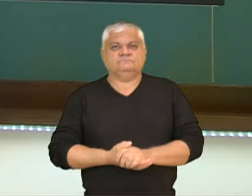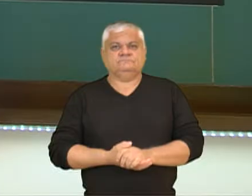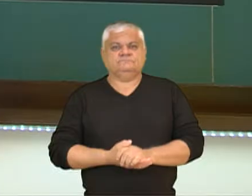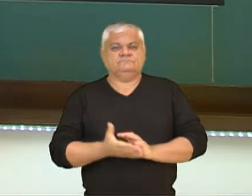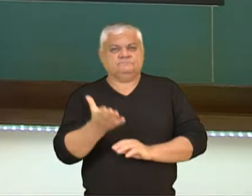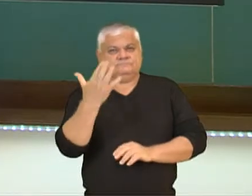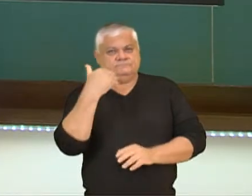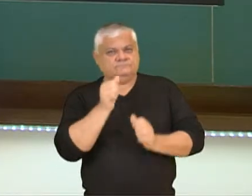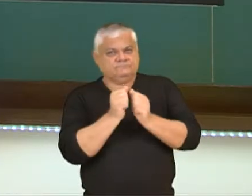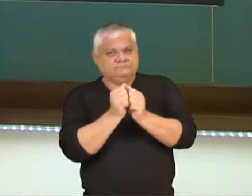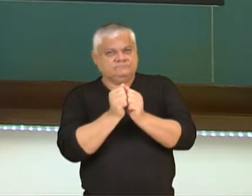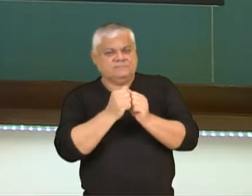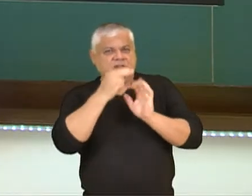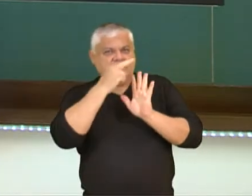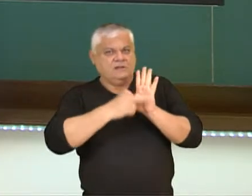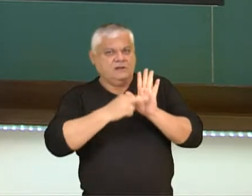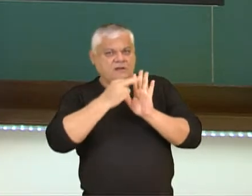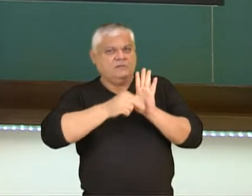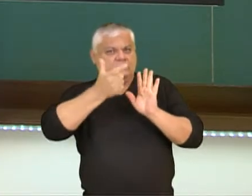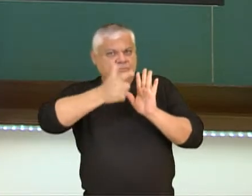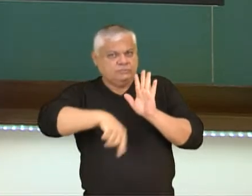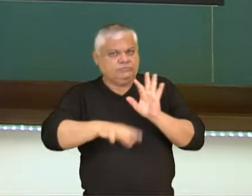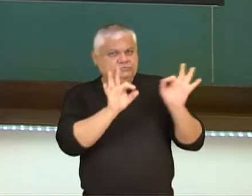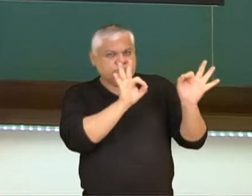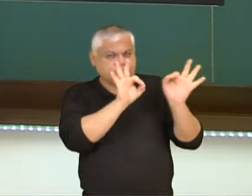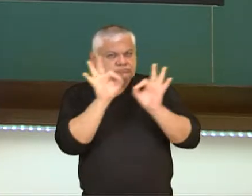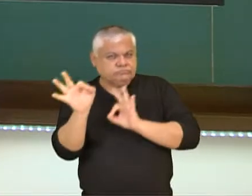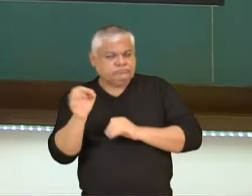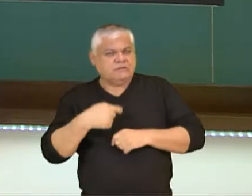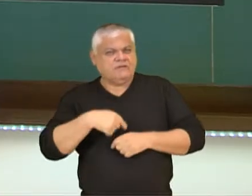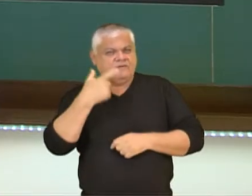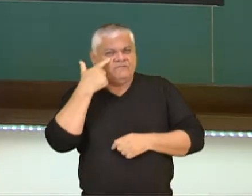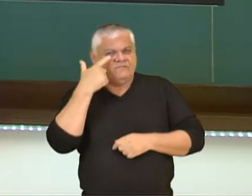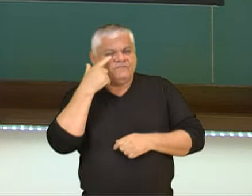Vamos juntos, minha gente, relendo o enunciado. Observe